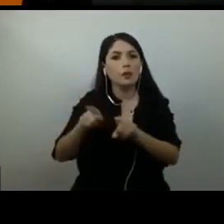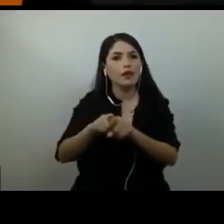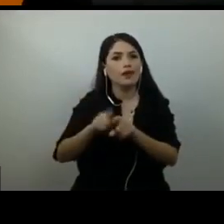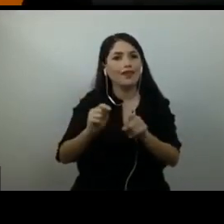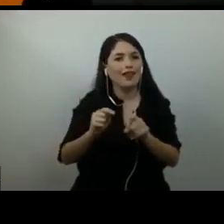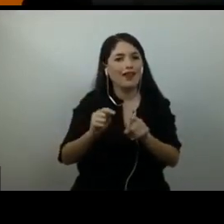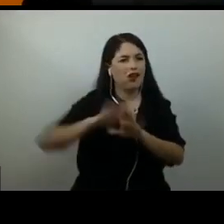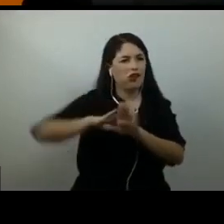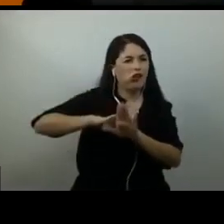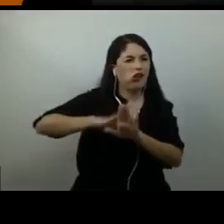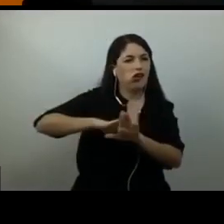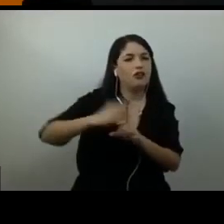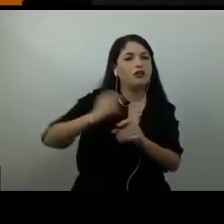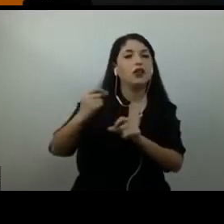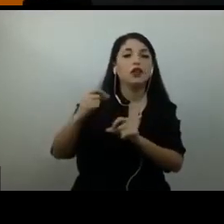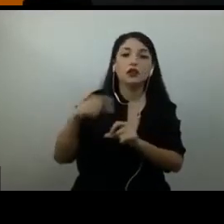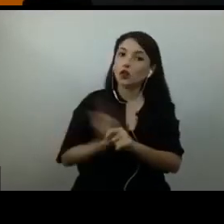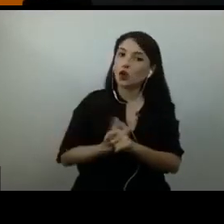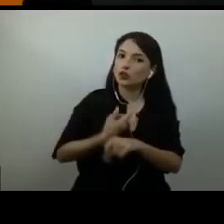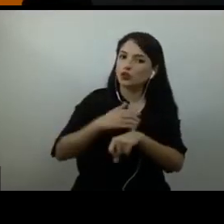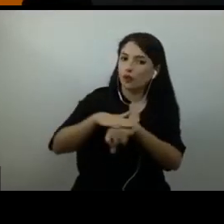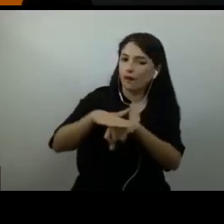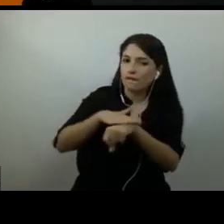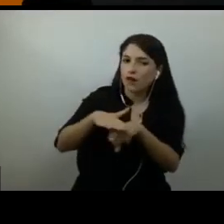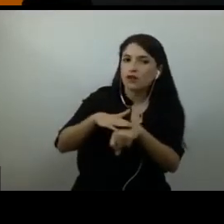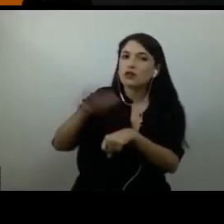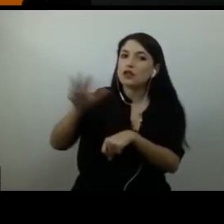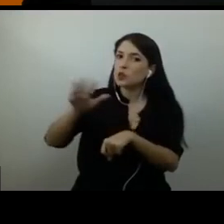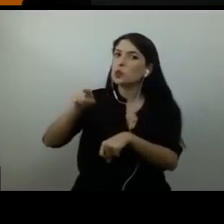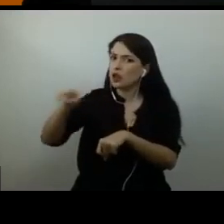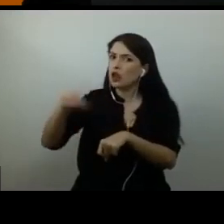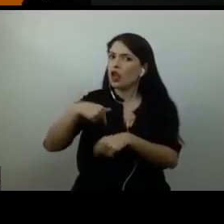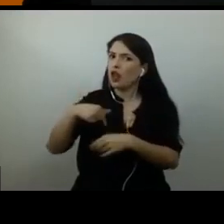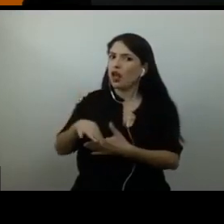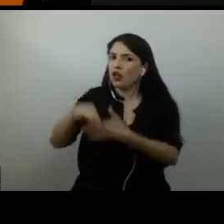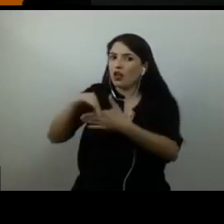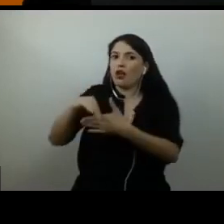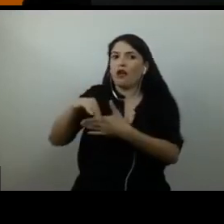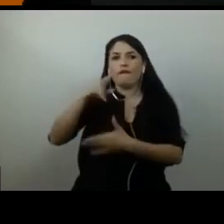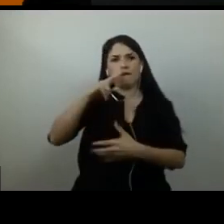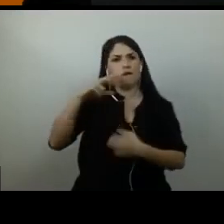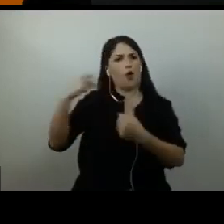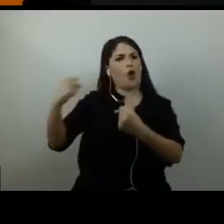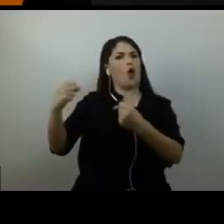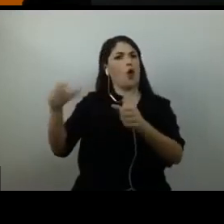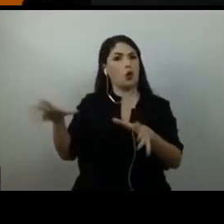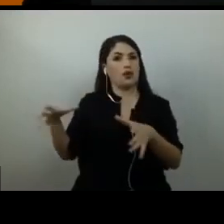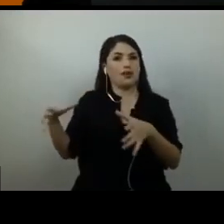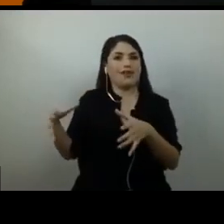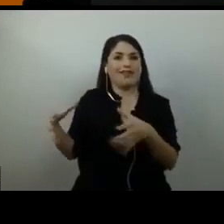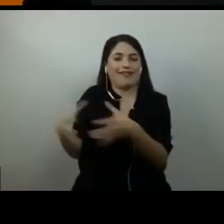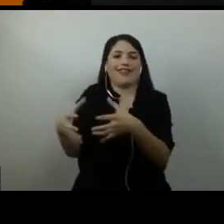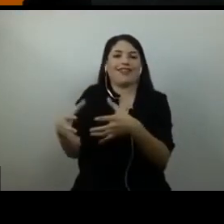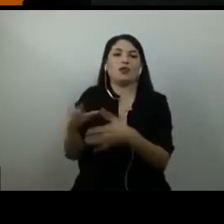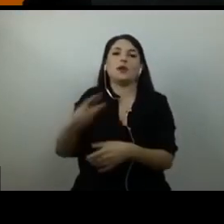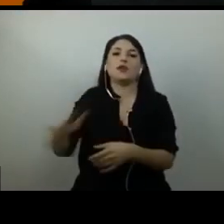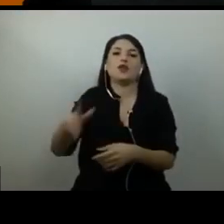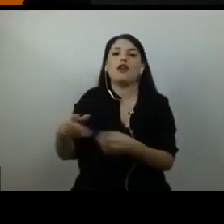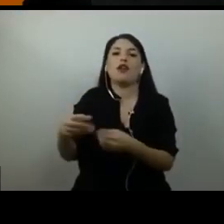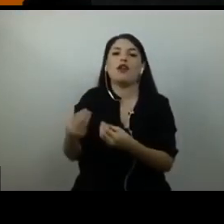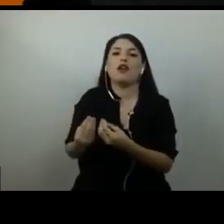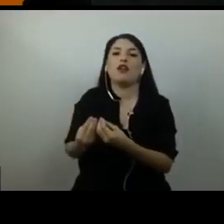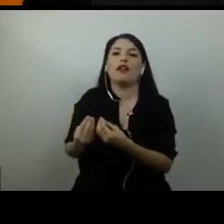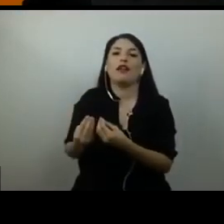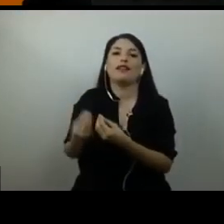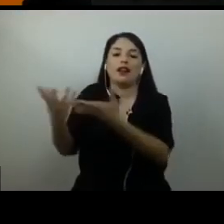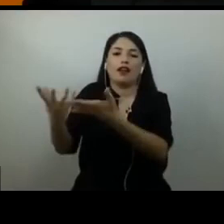quando a gente conversa com o presidente Lula, com uma liderança como ele, nós estamos conversando com uma força, com um campo, né? Então, nós não podemos simplesmente oferecer um manifesto, né,